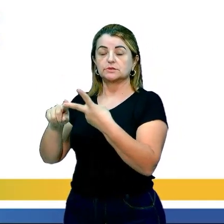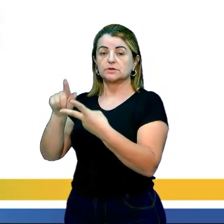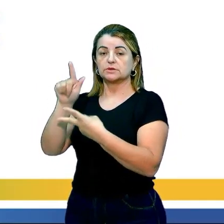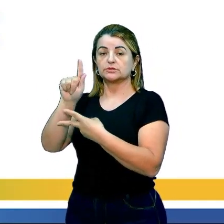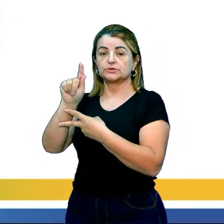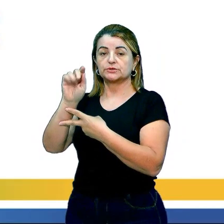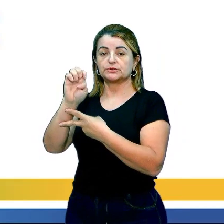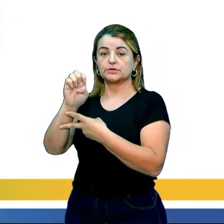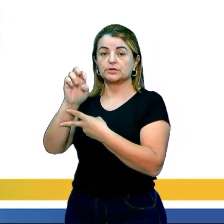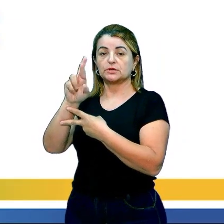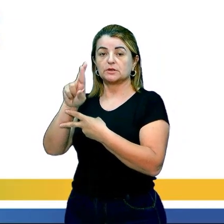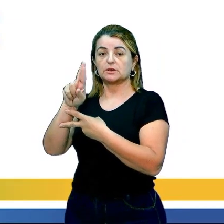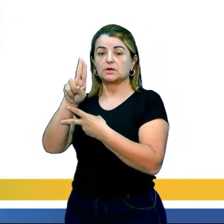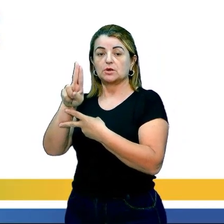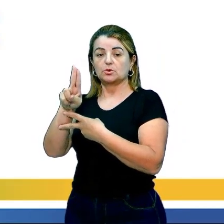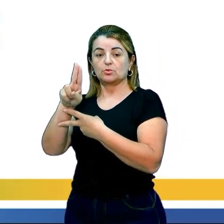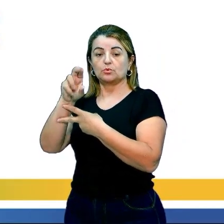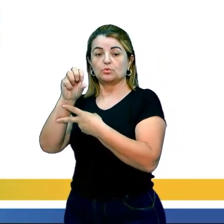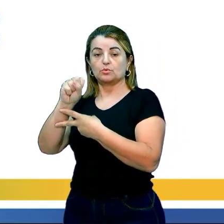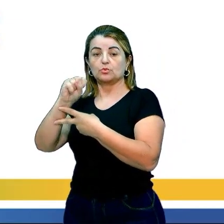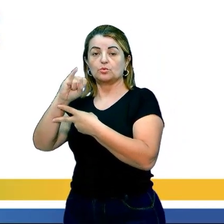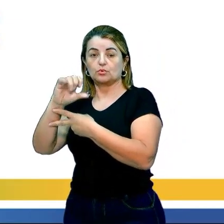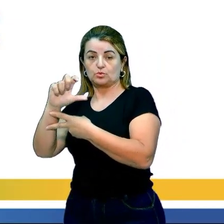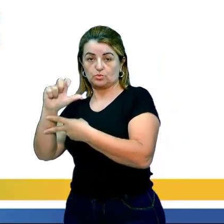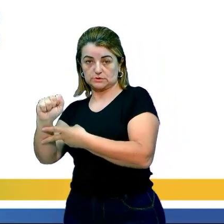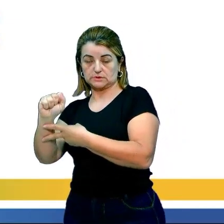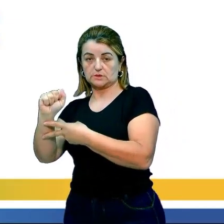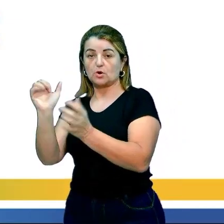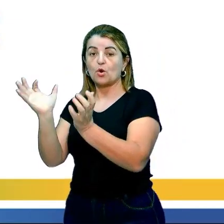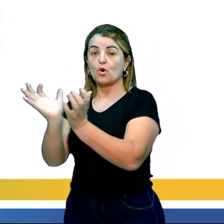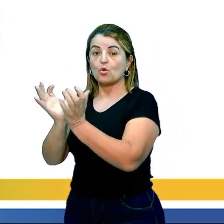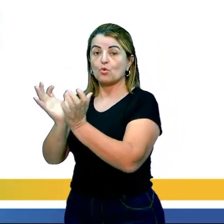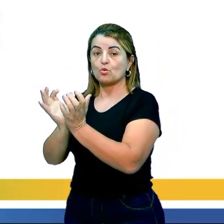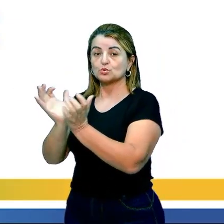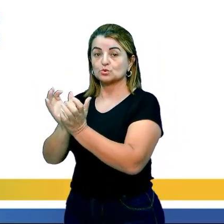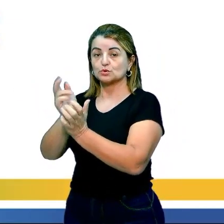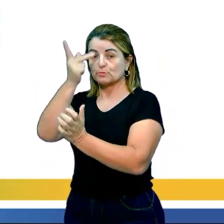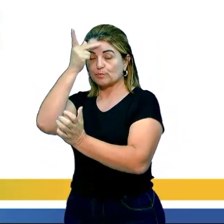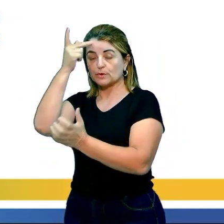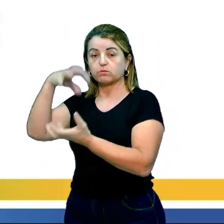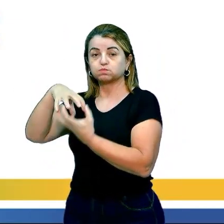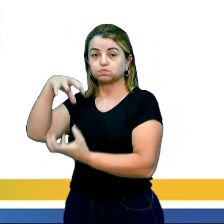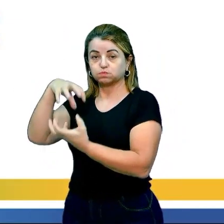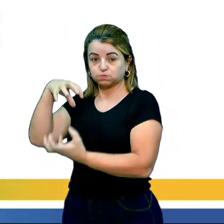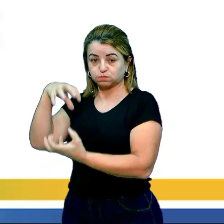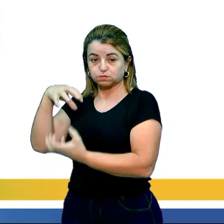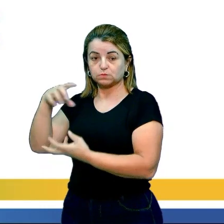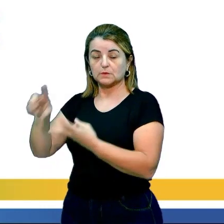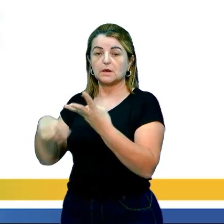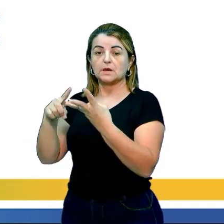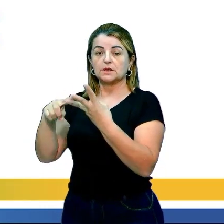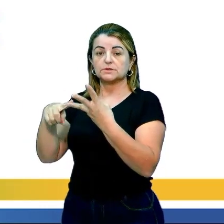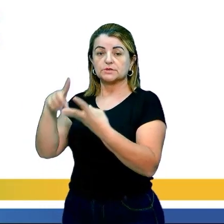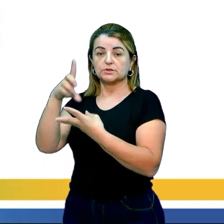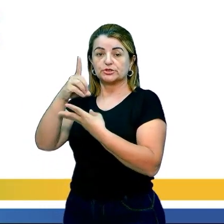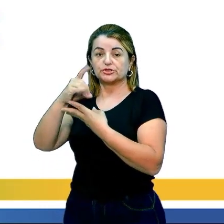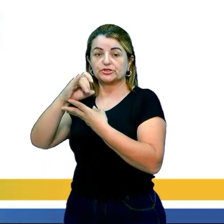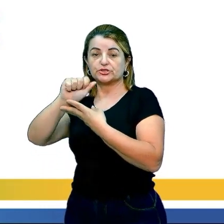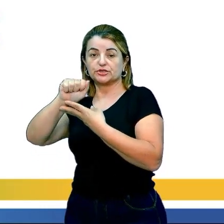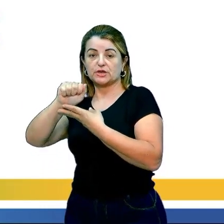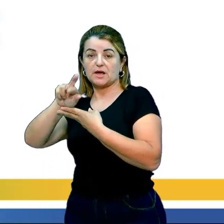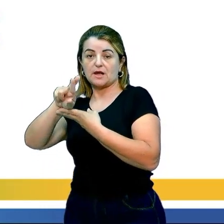dos anciãos formado por 28 cidadões e a de arquia né dois Reis governavam né